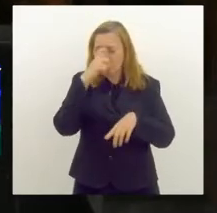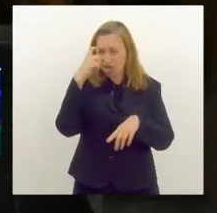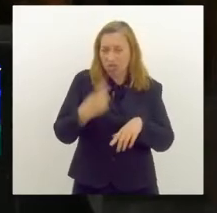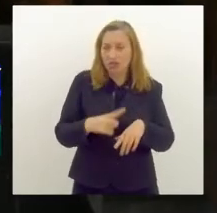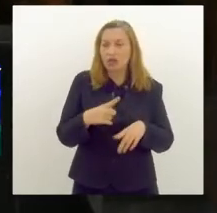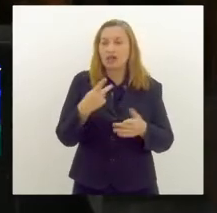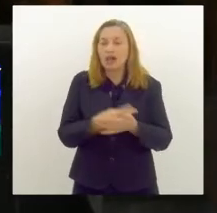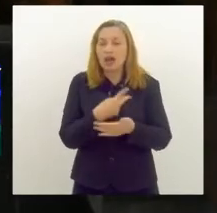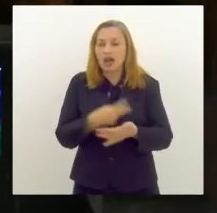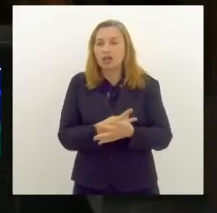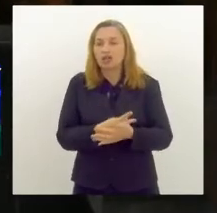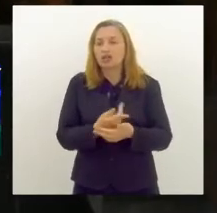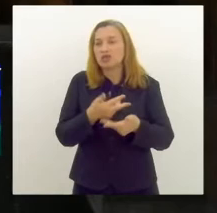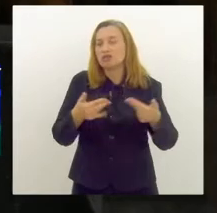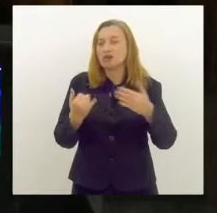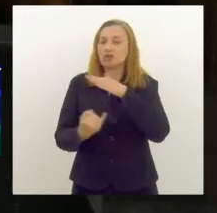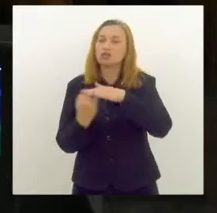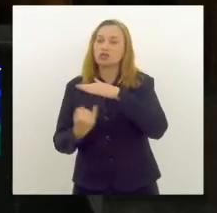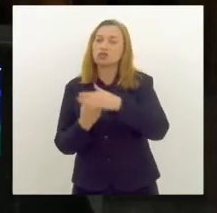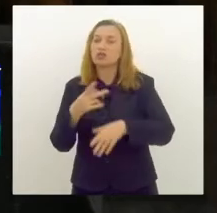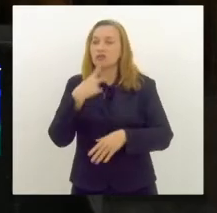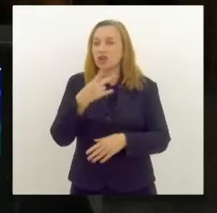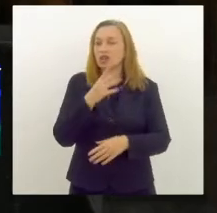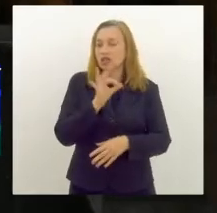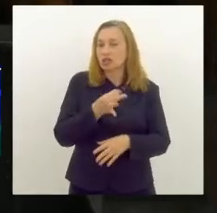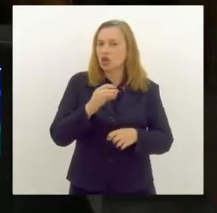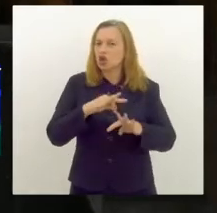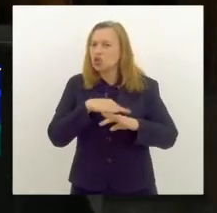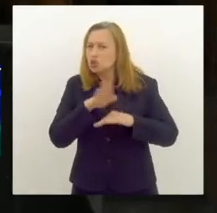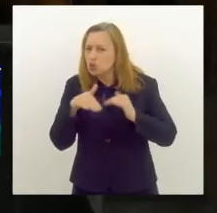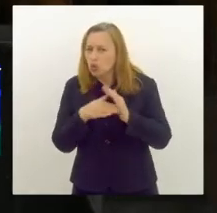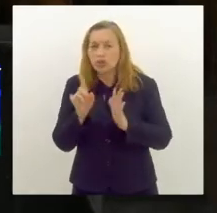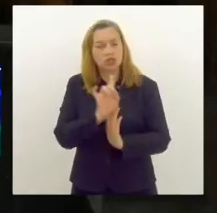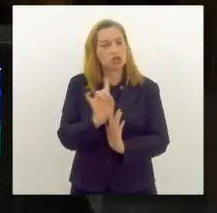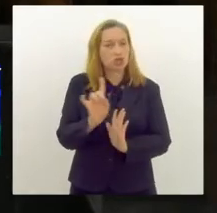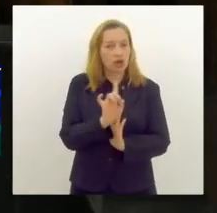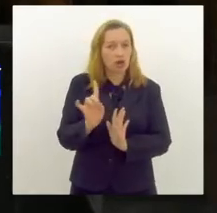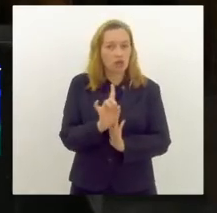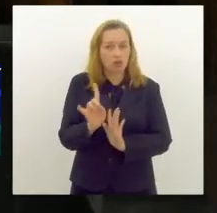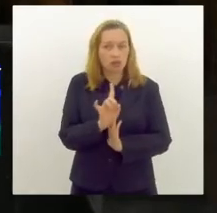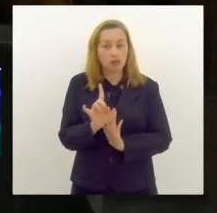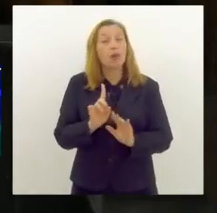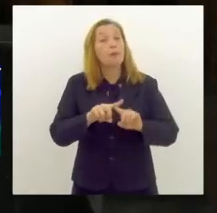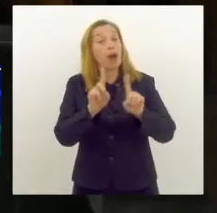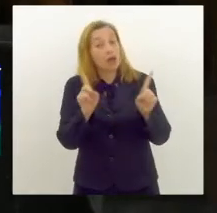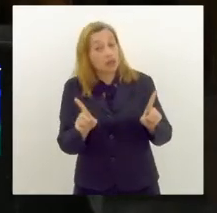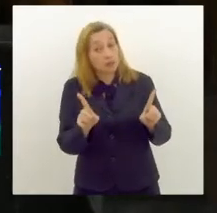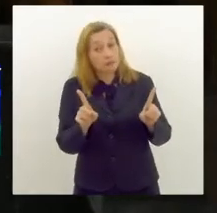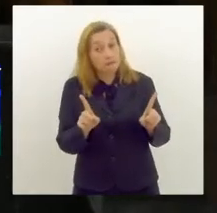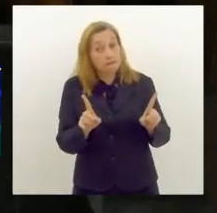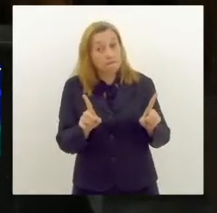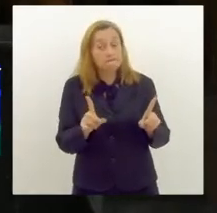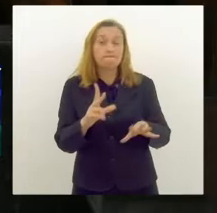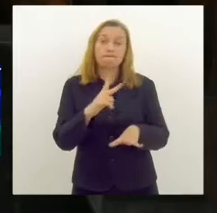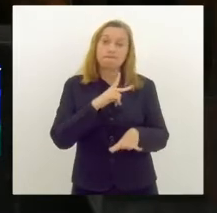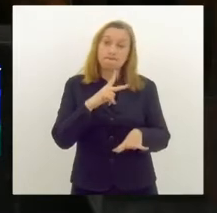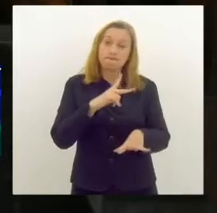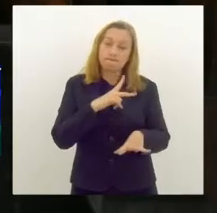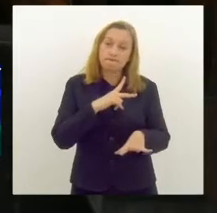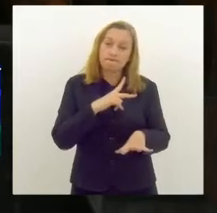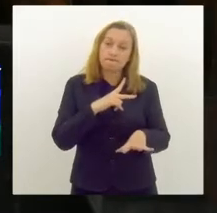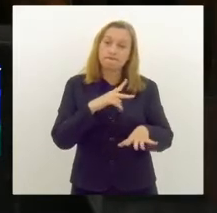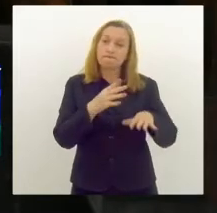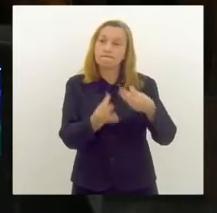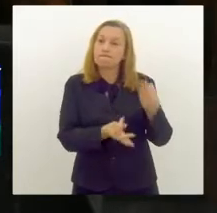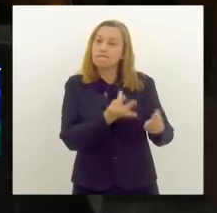dessas instituições. Destaco que, obviamente, não são todas que têm esse modelo abusivo, mas a própria lógica de